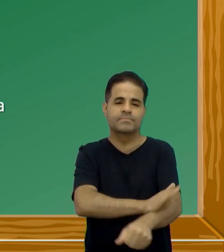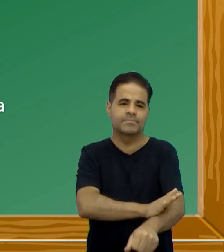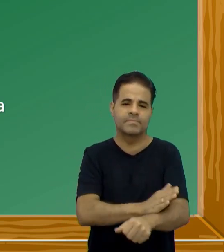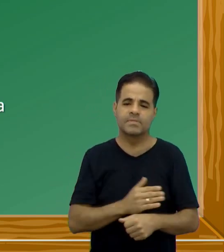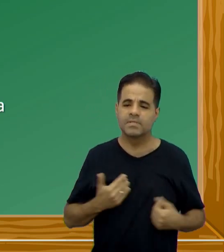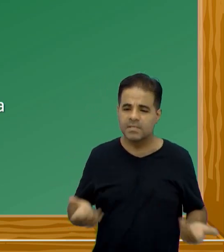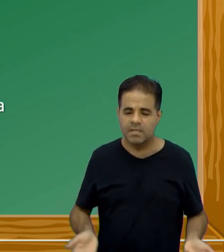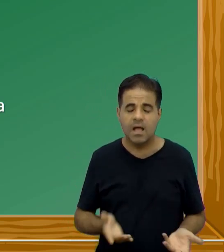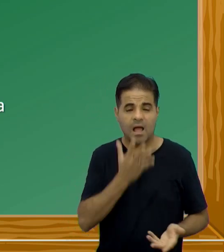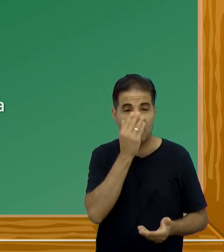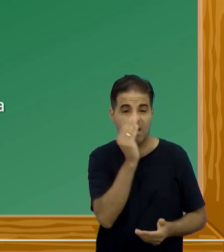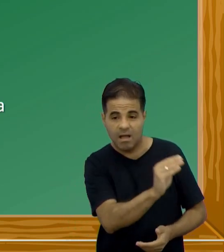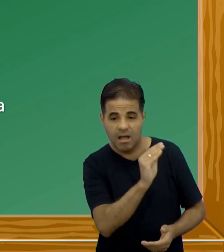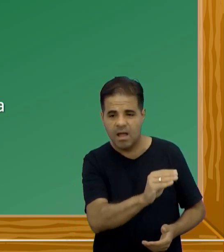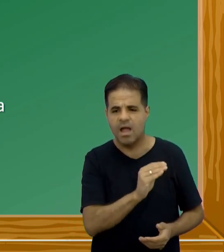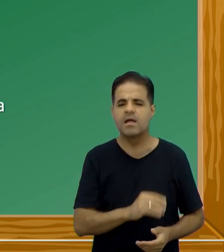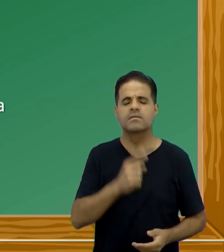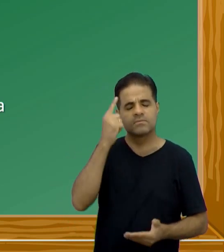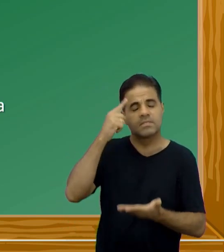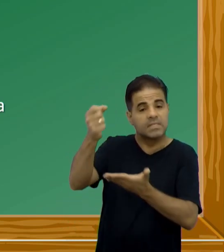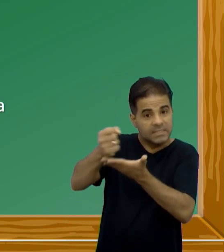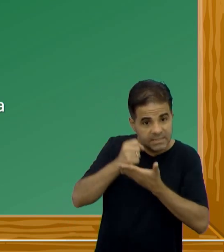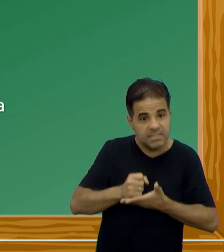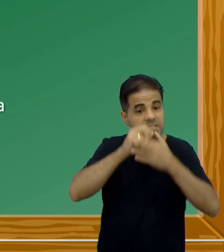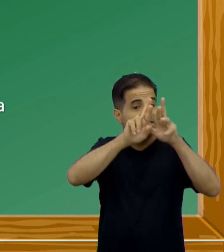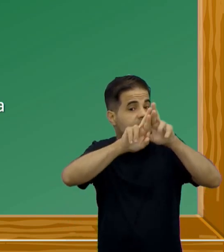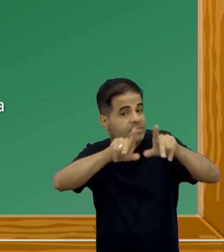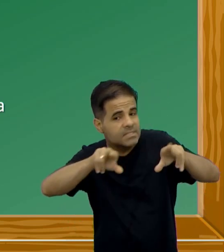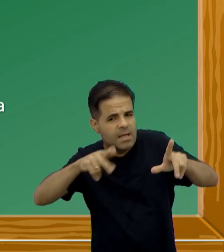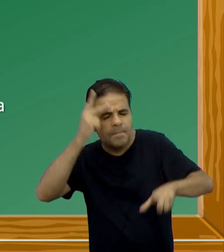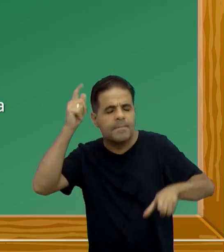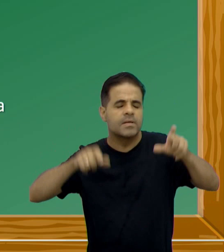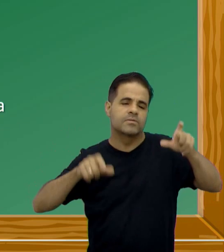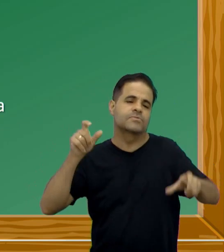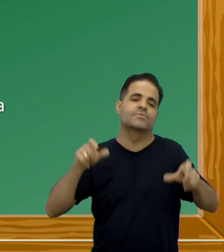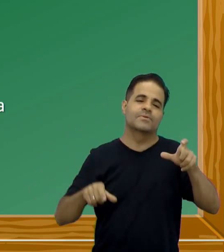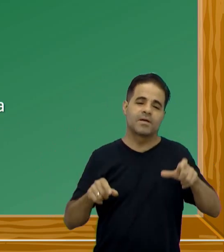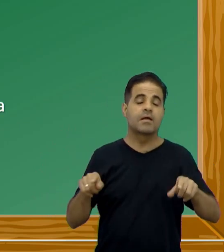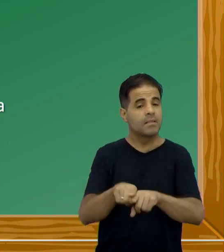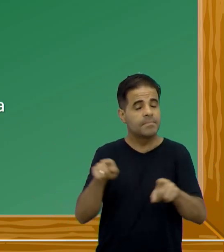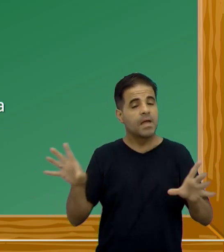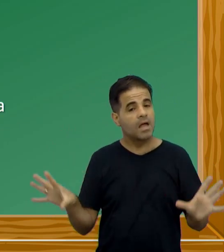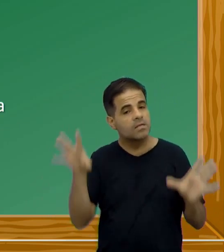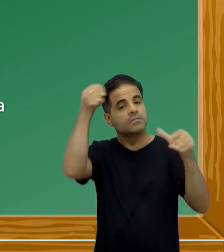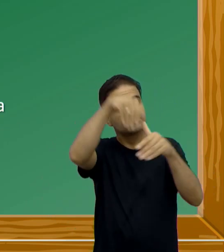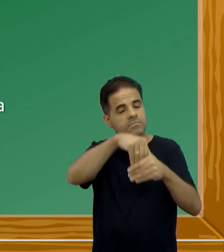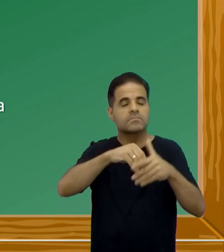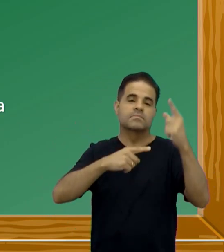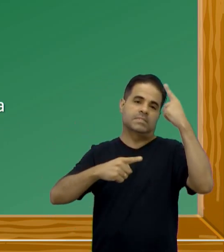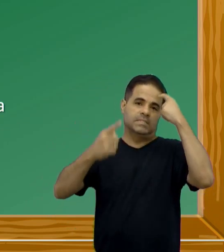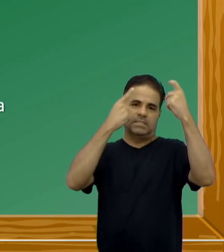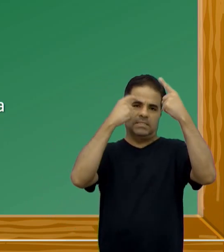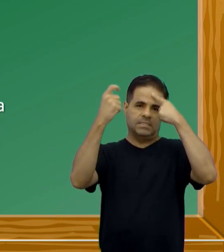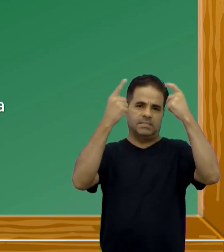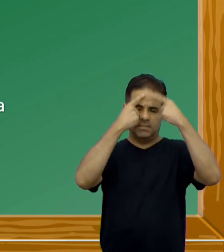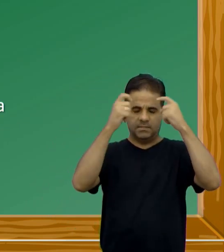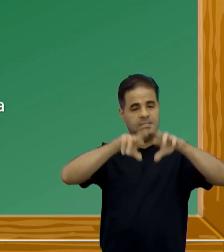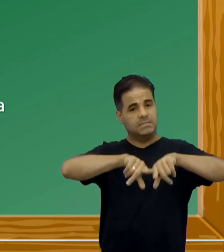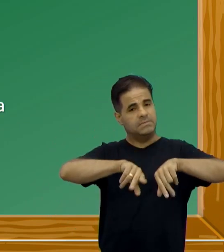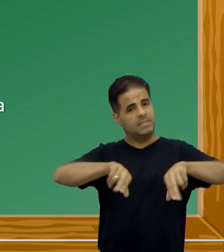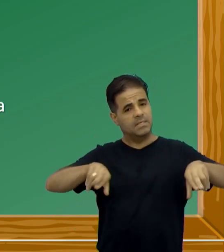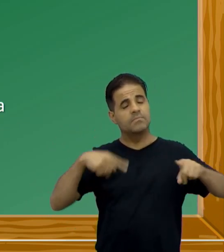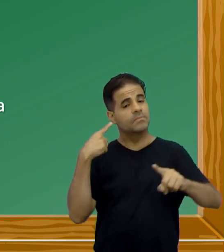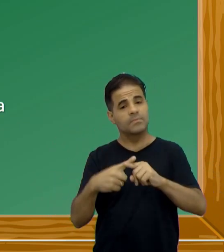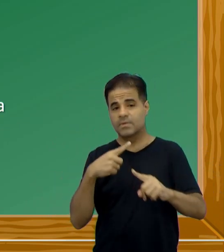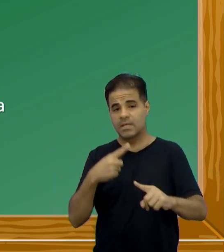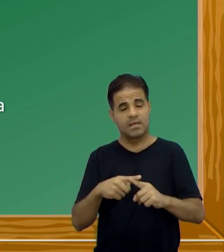Então é para você trazer essa diversidade de pessoas e incorporar as ideias diferentes, né? porque